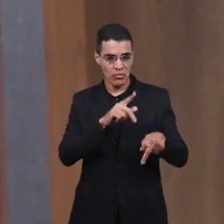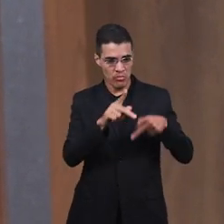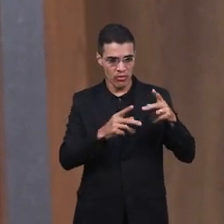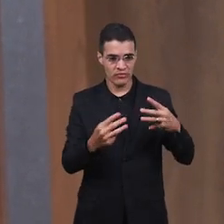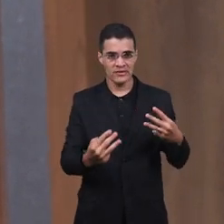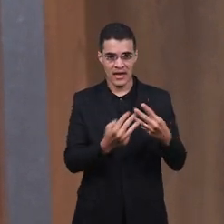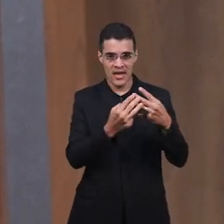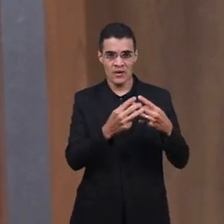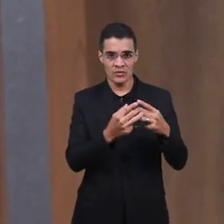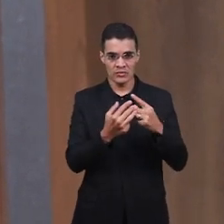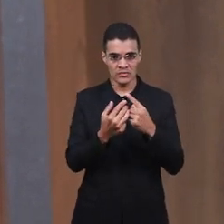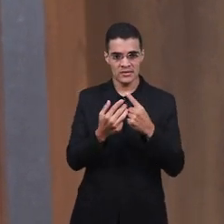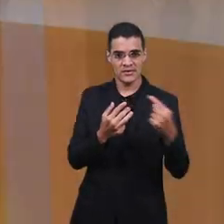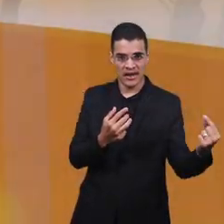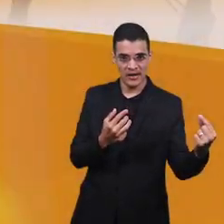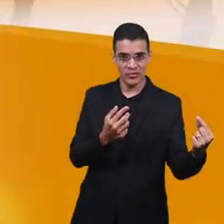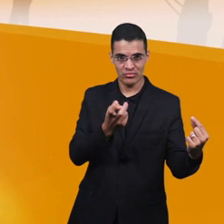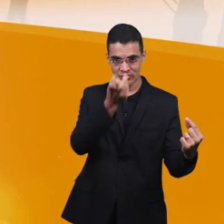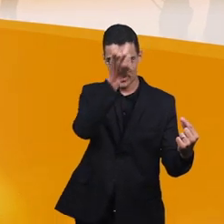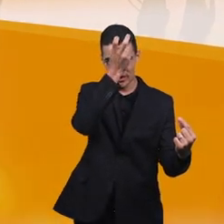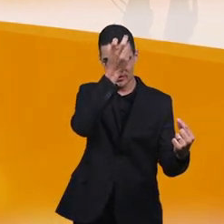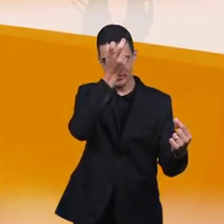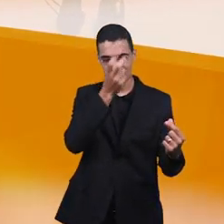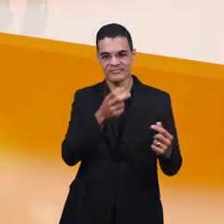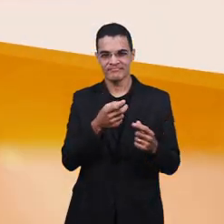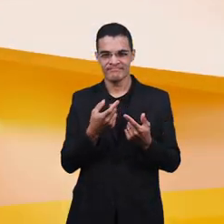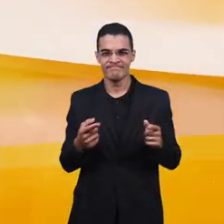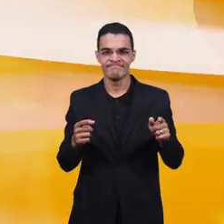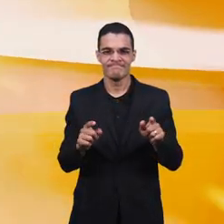Israel saiu do Egito.